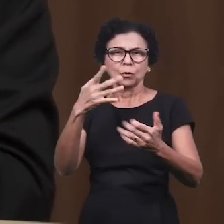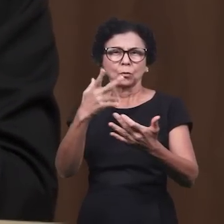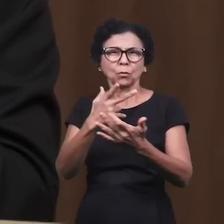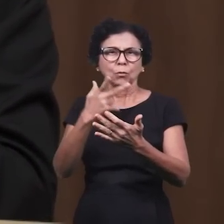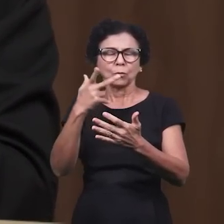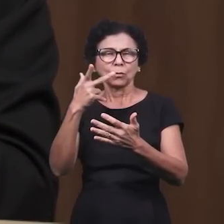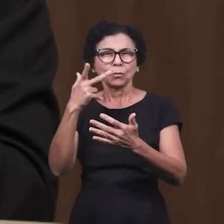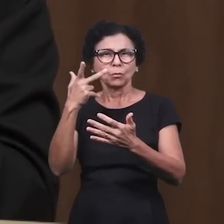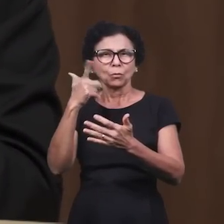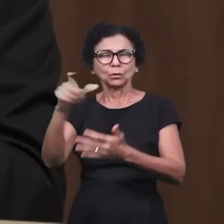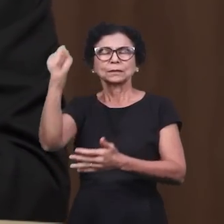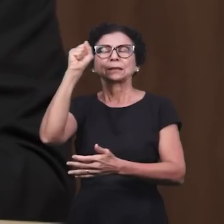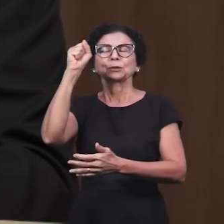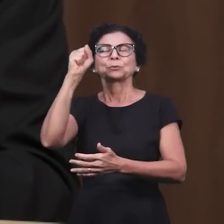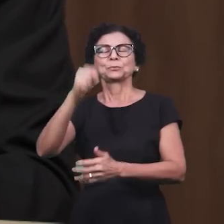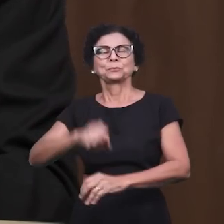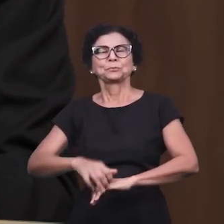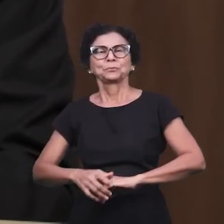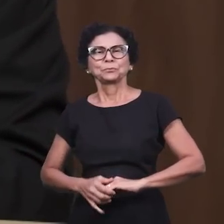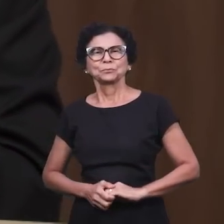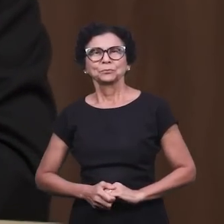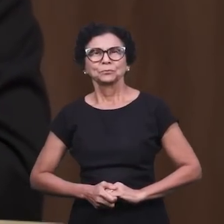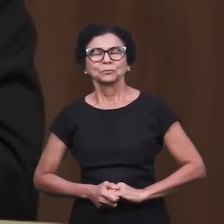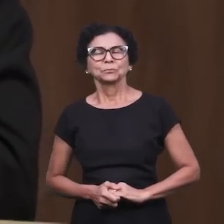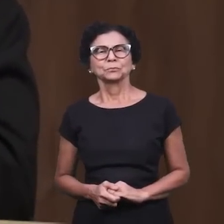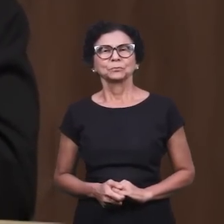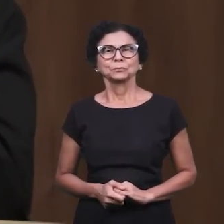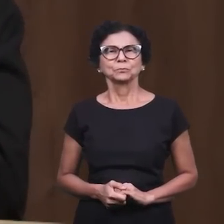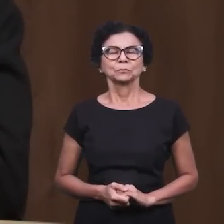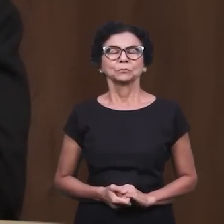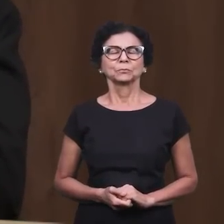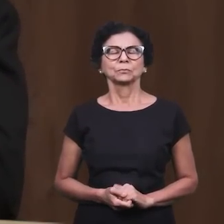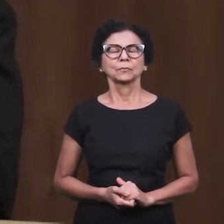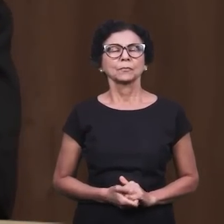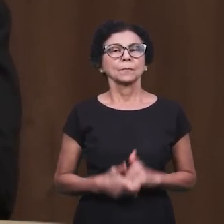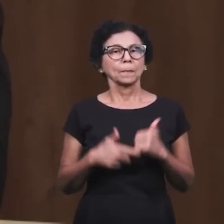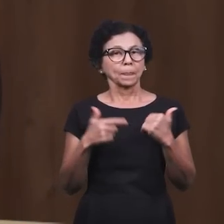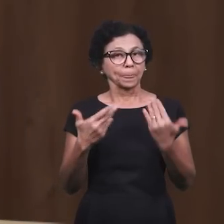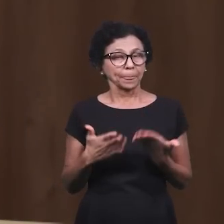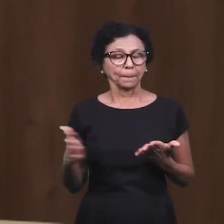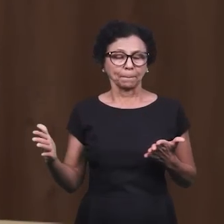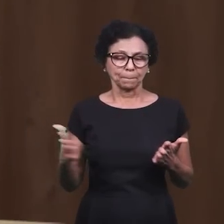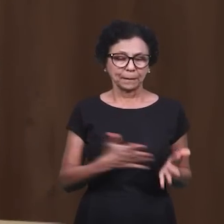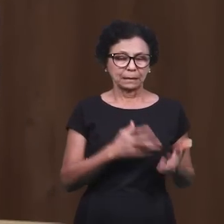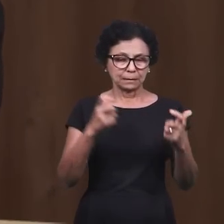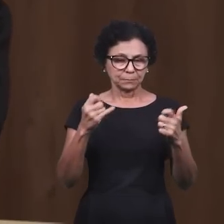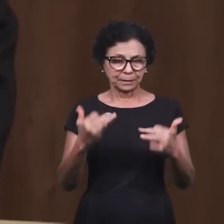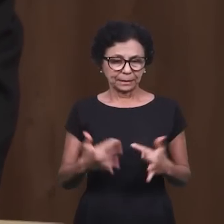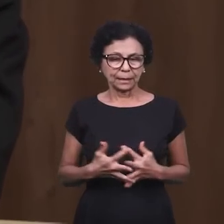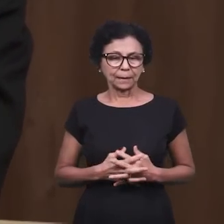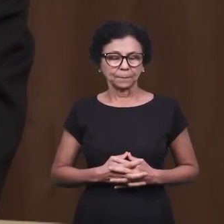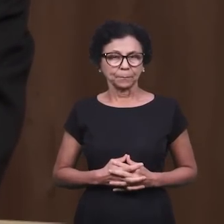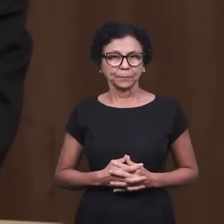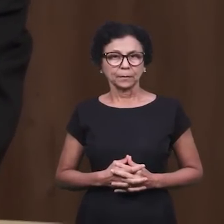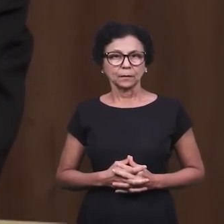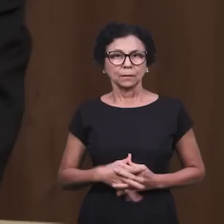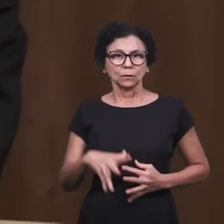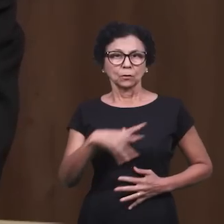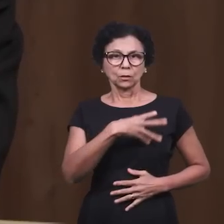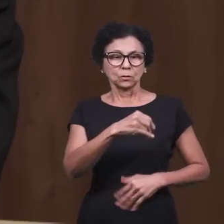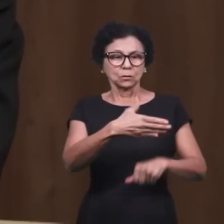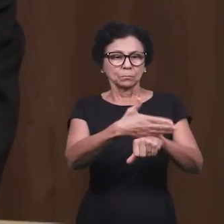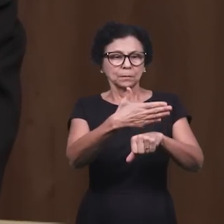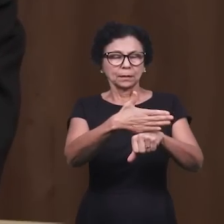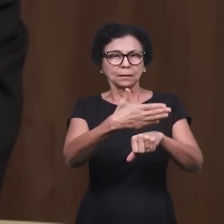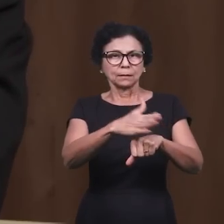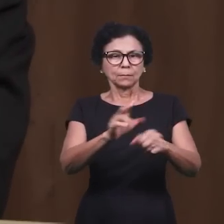nos quer gerar servos e nós temos que trabalhar nos nossos filhos para que sejam ponta